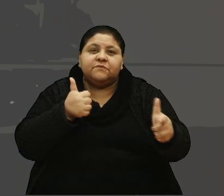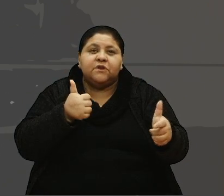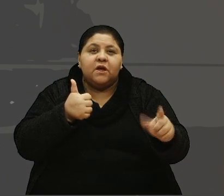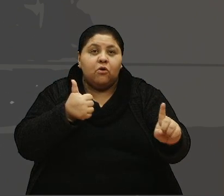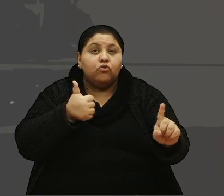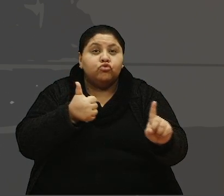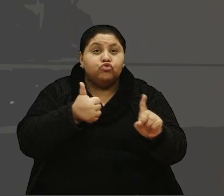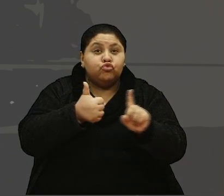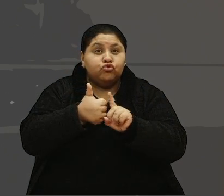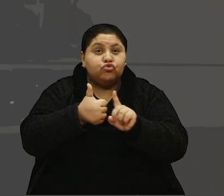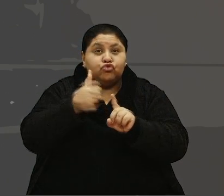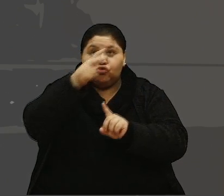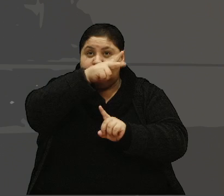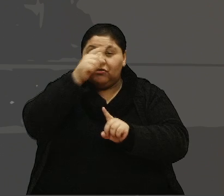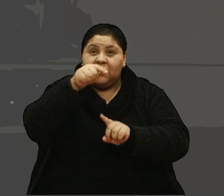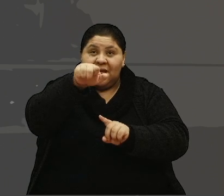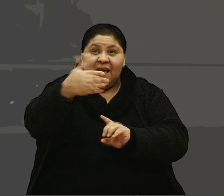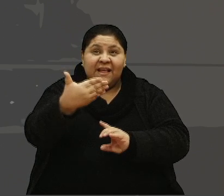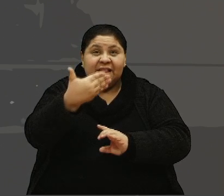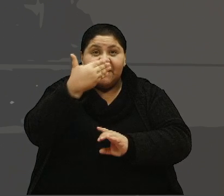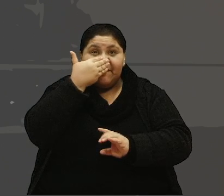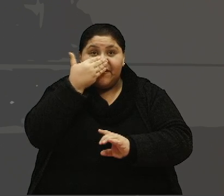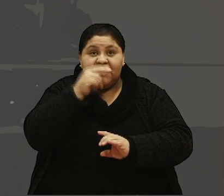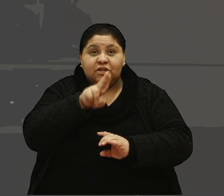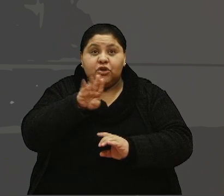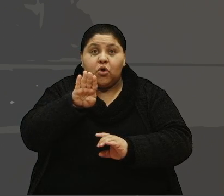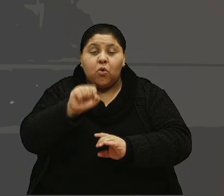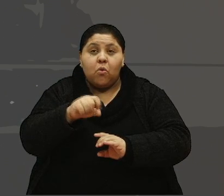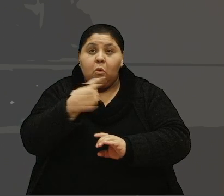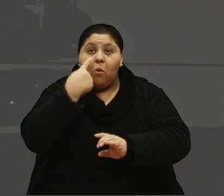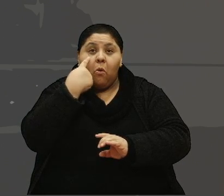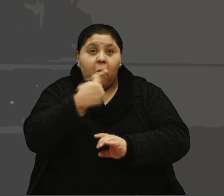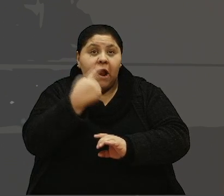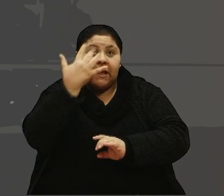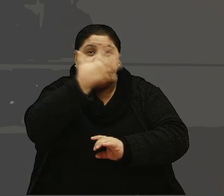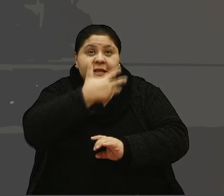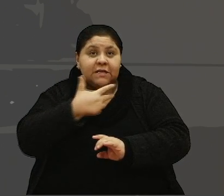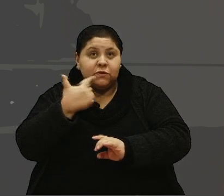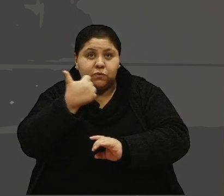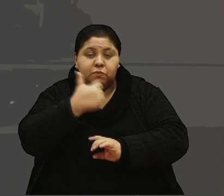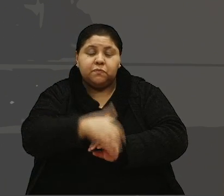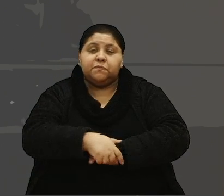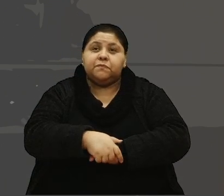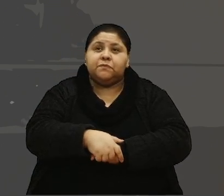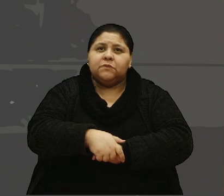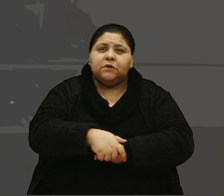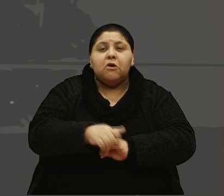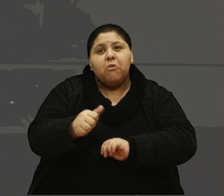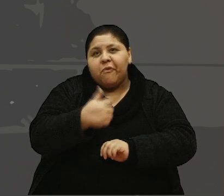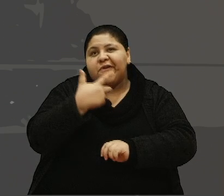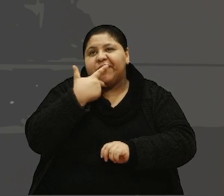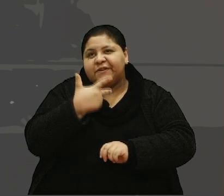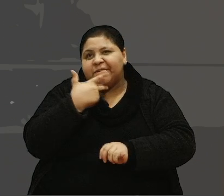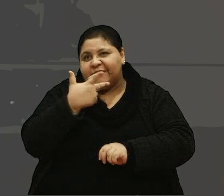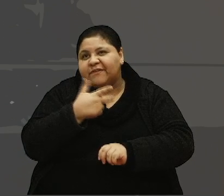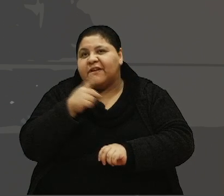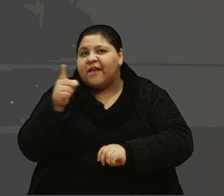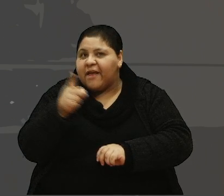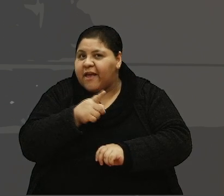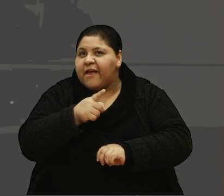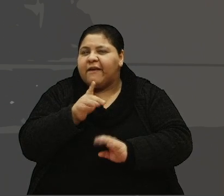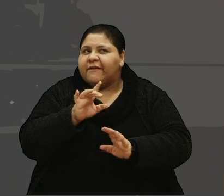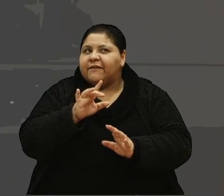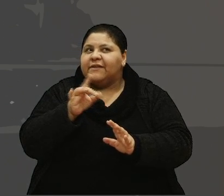prefeito, aí a fachada na frente da UBS, olha que fantástico, né? Pode-se dizer que nem diria que é